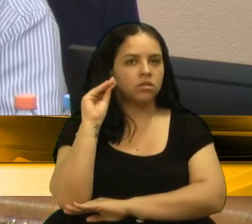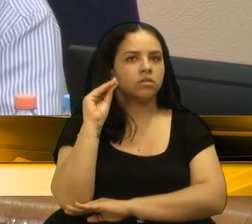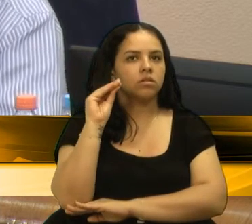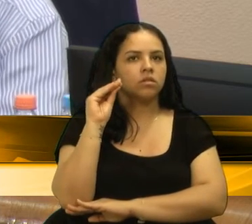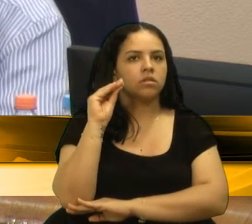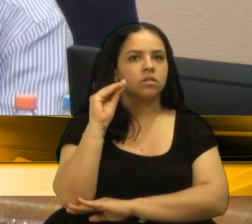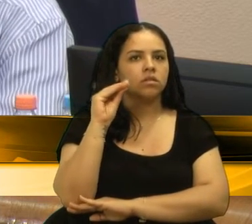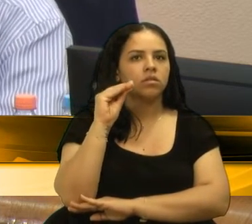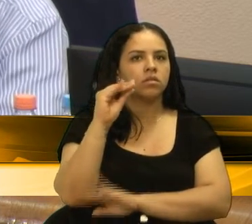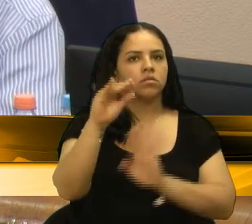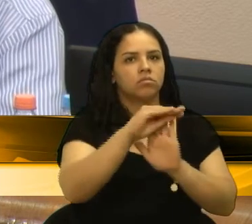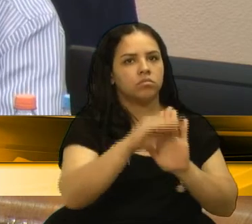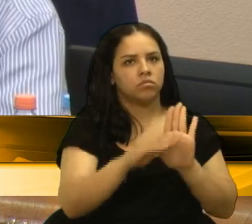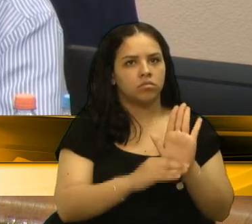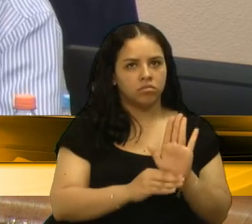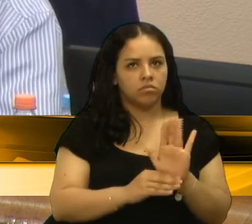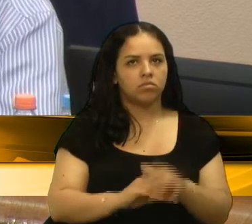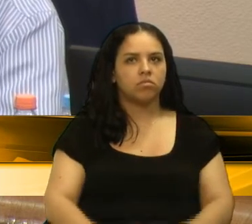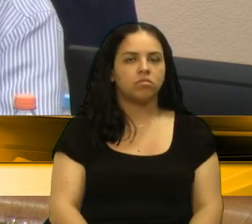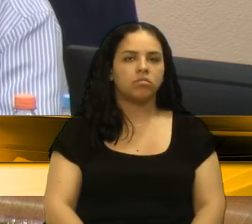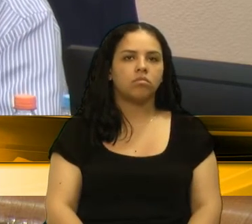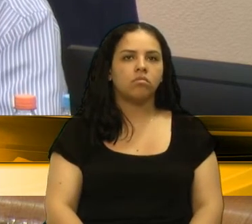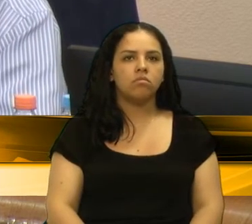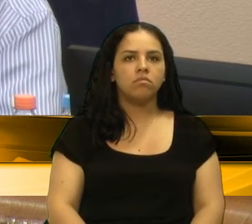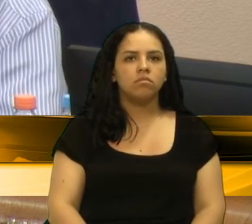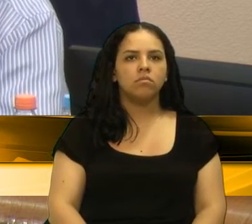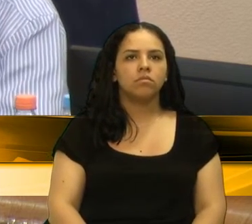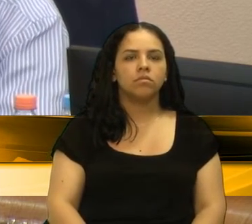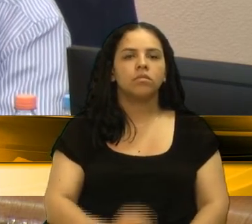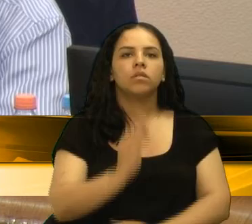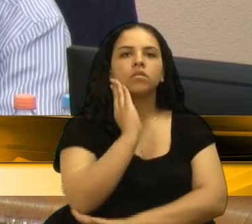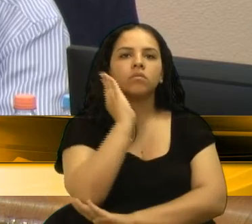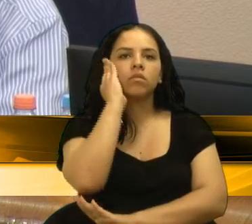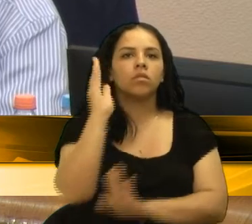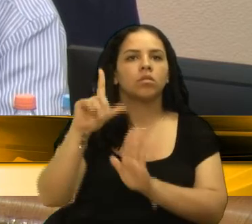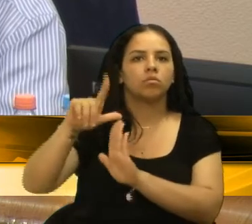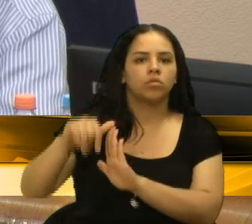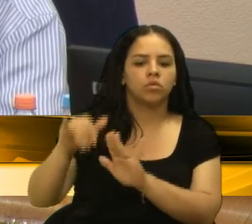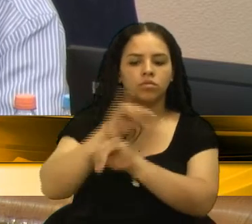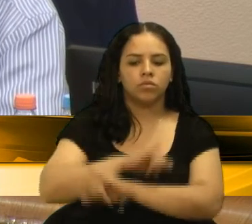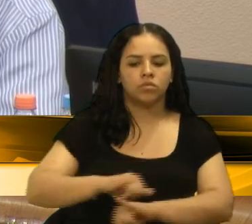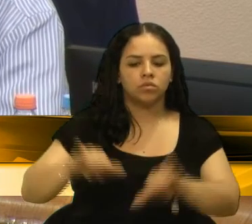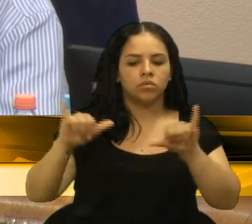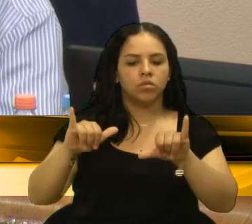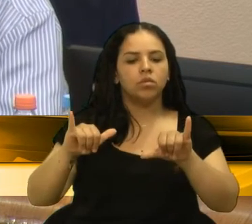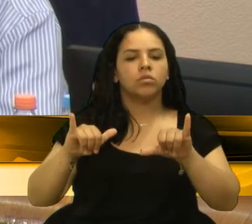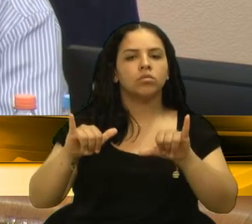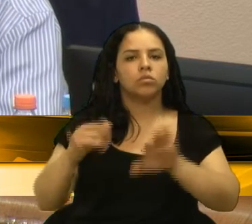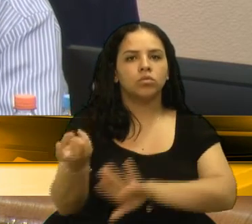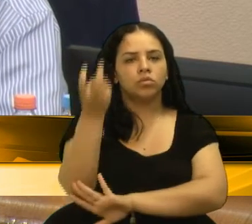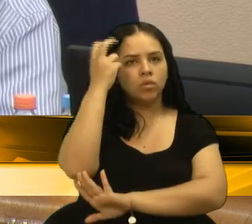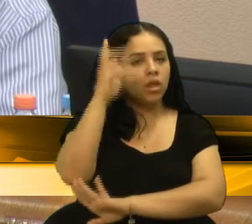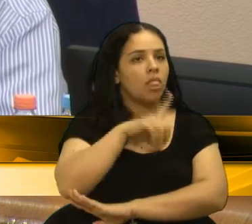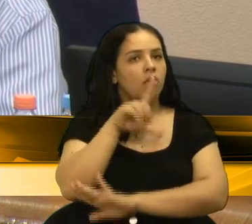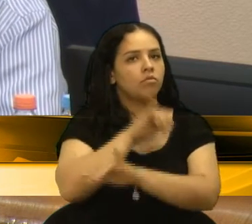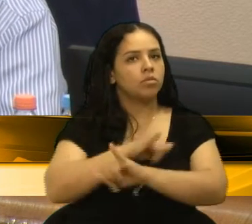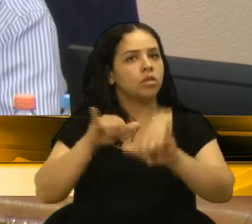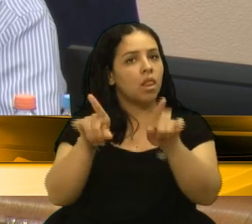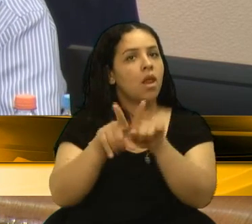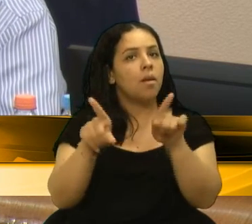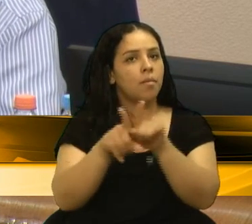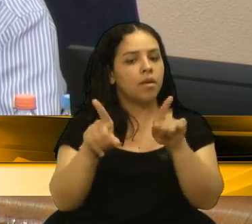observações textuais de redação. Doutora Cássia, após a manifestação do Conselho de Cultura, temos notícias de que também